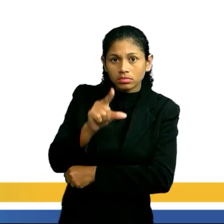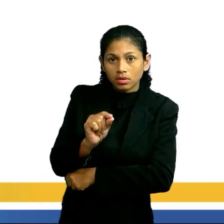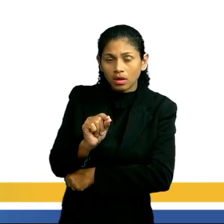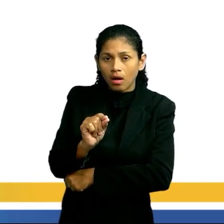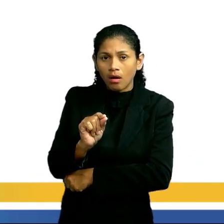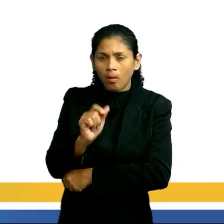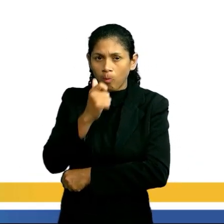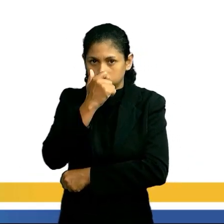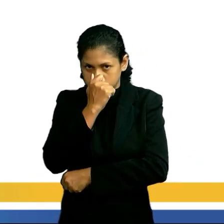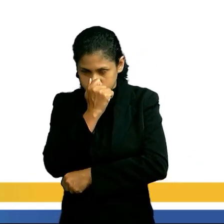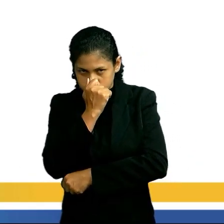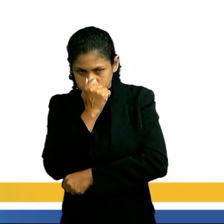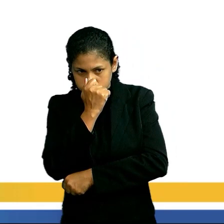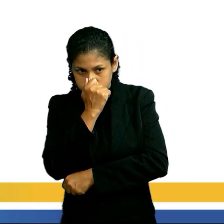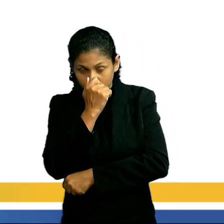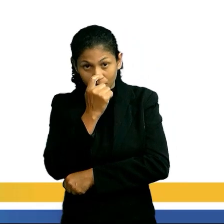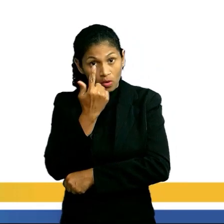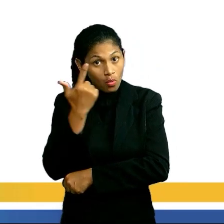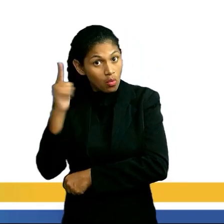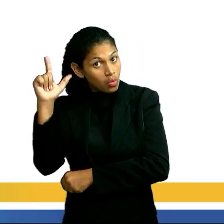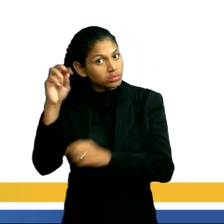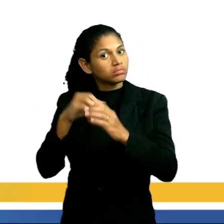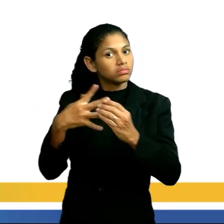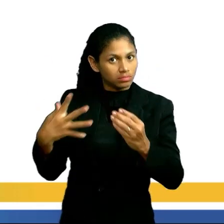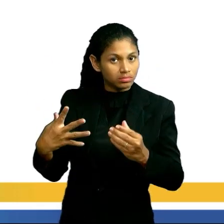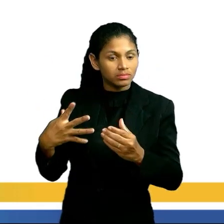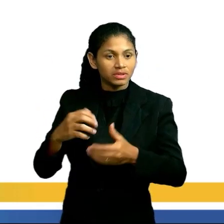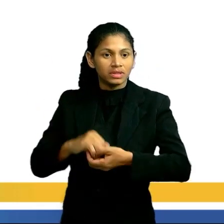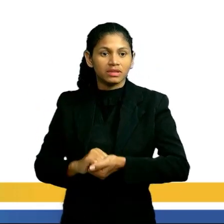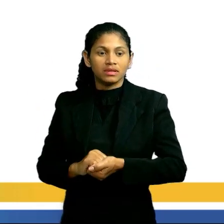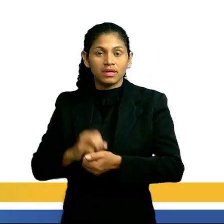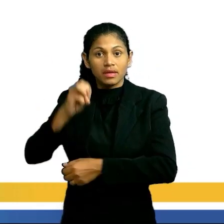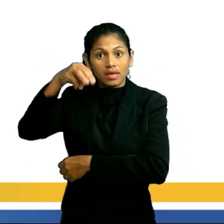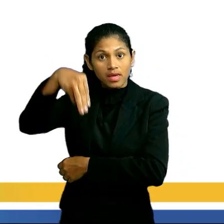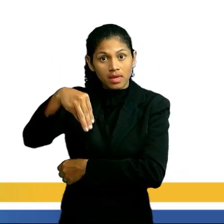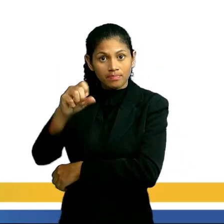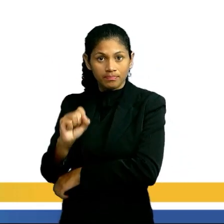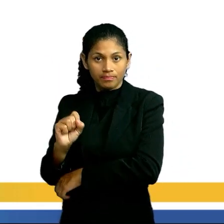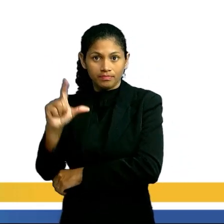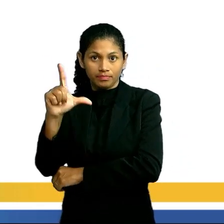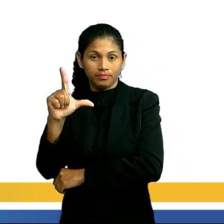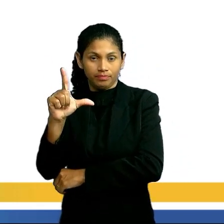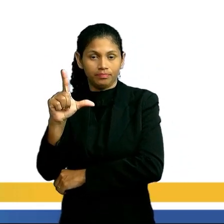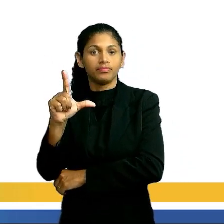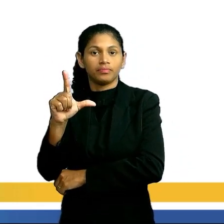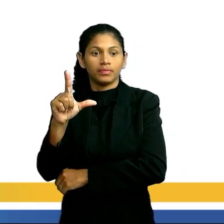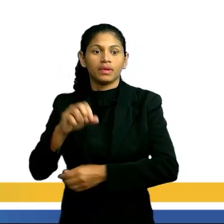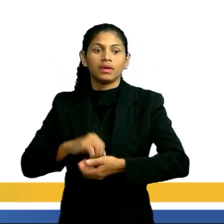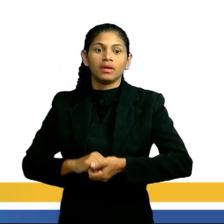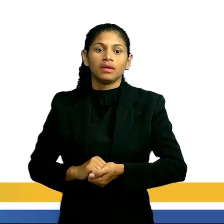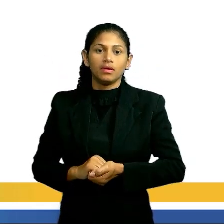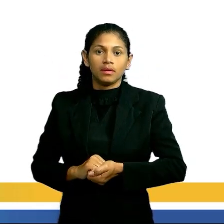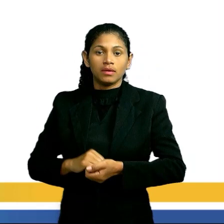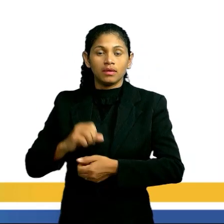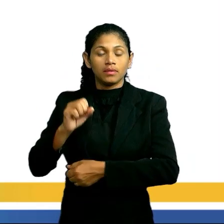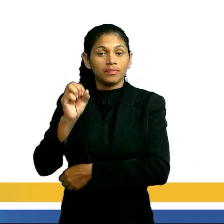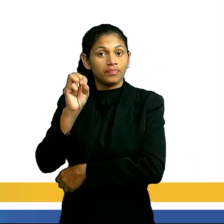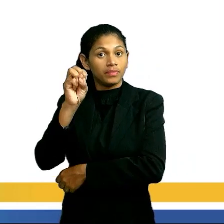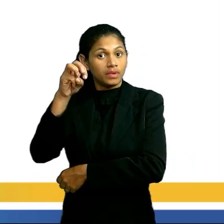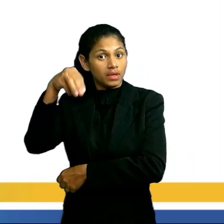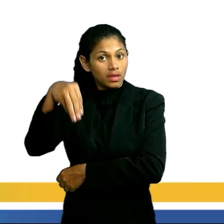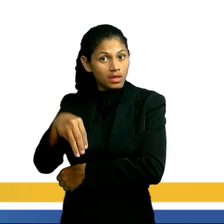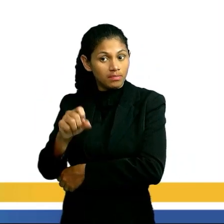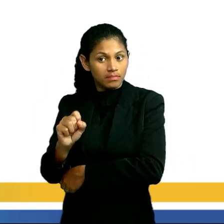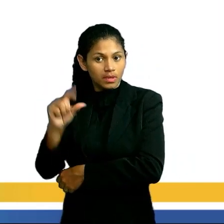de outra característica. Grãos cheios, emizão. Ou seja, emizão, emizão, grãos cheios. Emizão, emizinho,